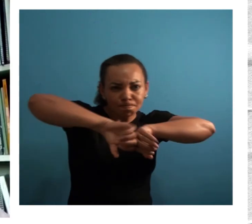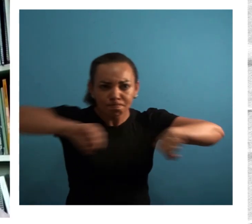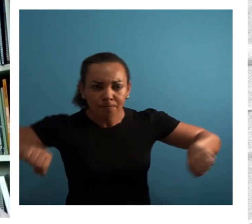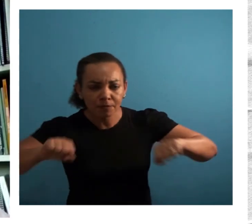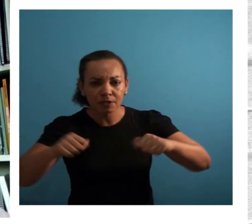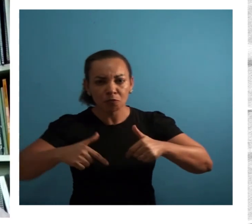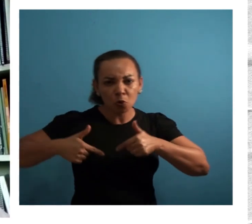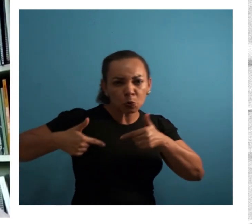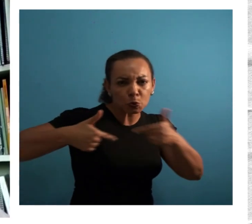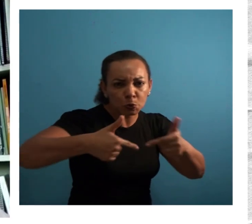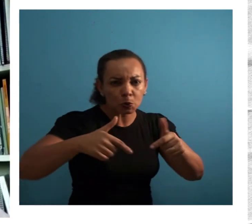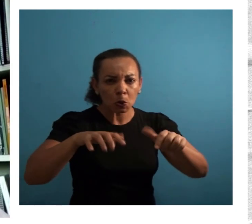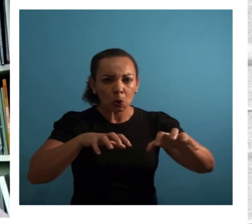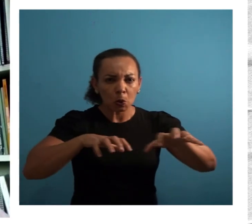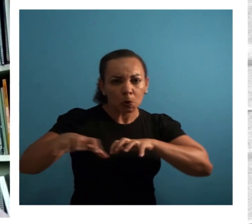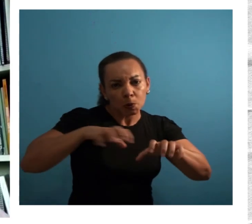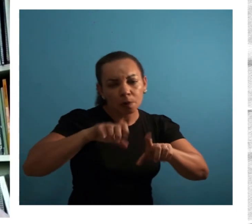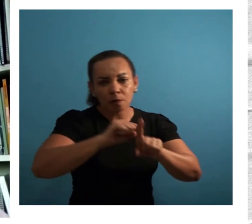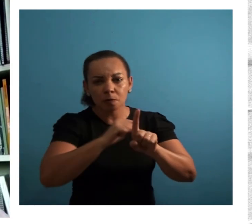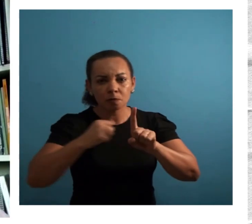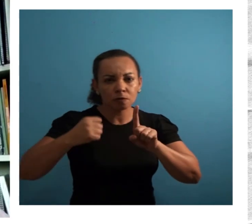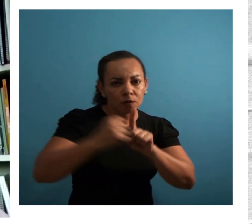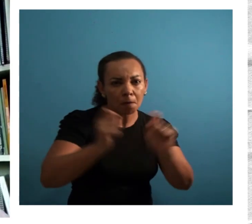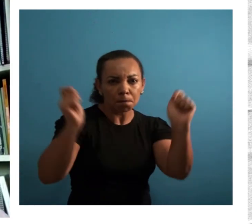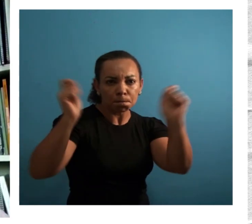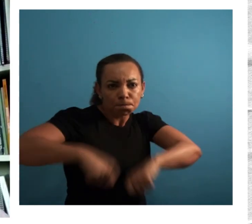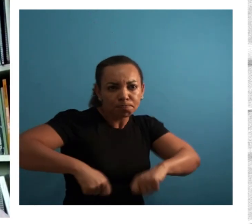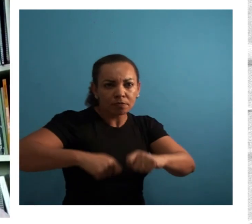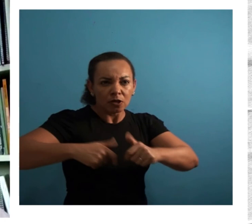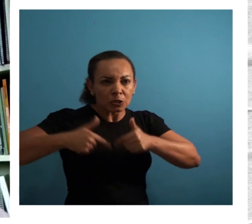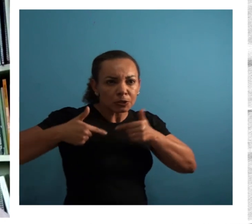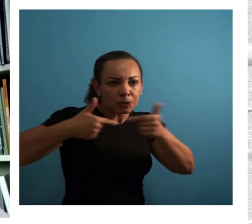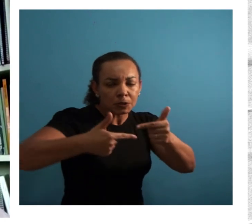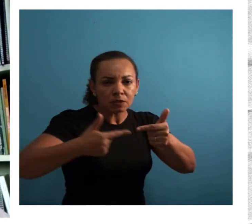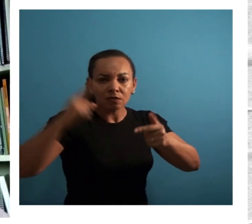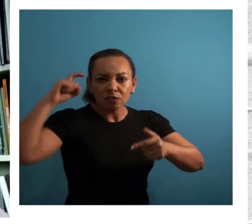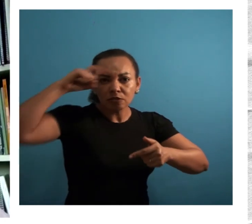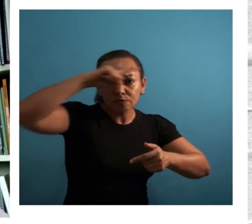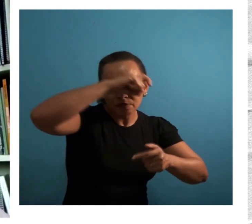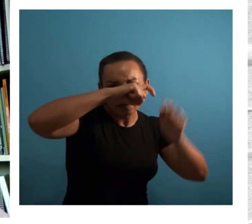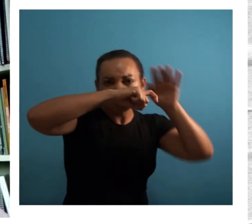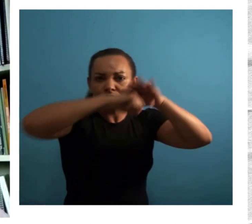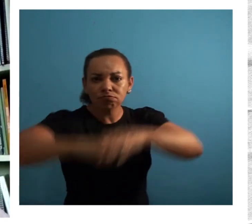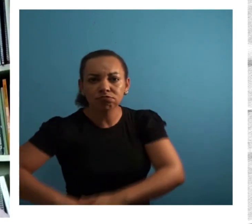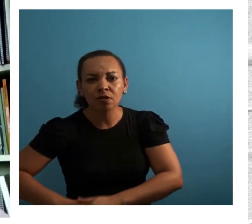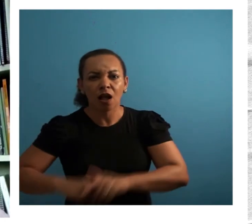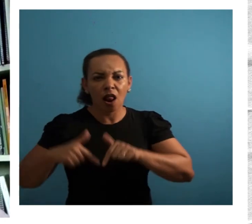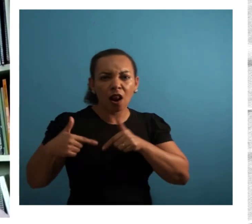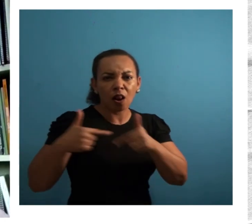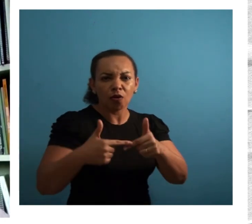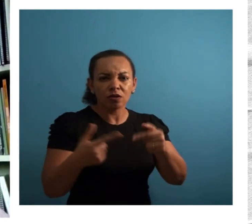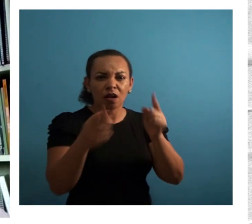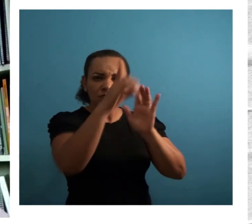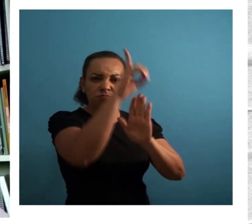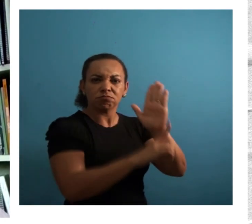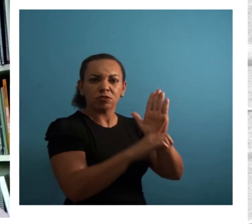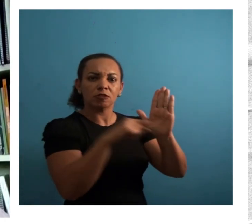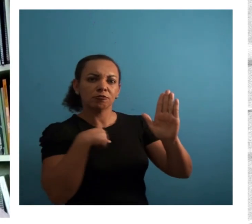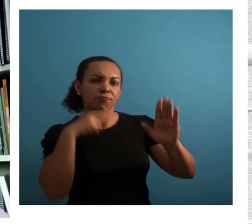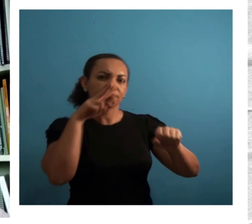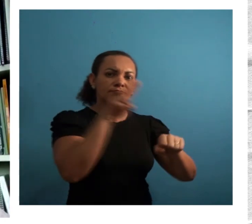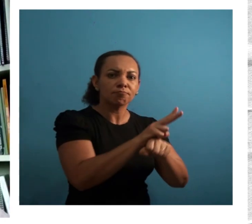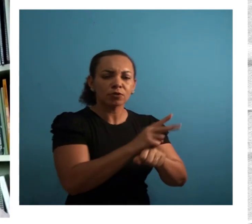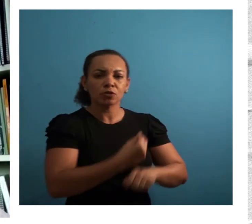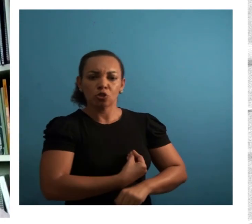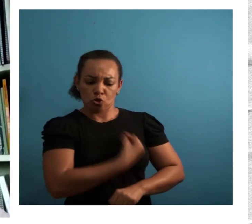os movimentos sociais a capacidade de enfrentar as dificuldades porque lutamos por defender os nossos direitos a